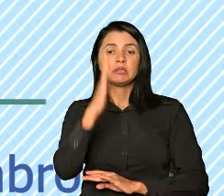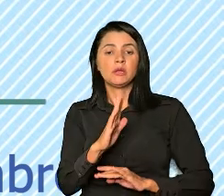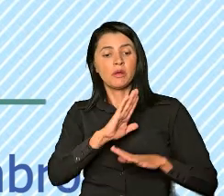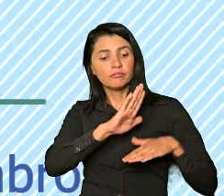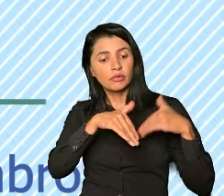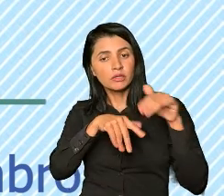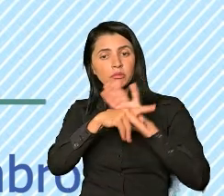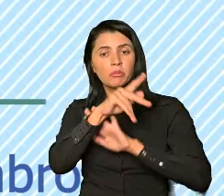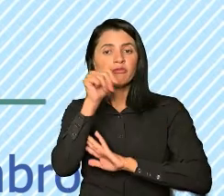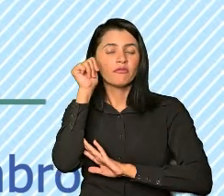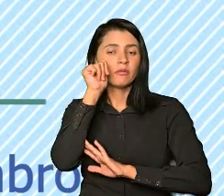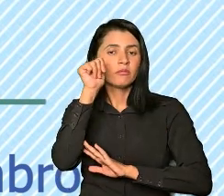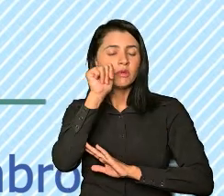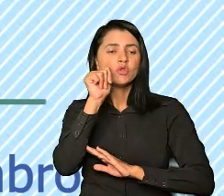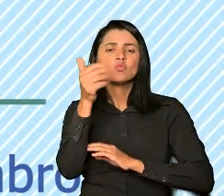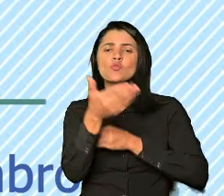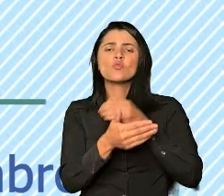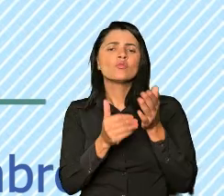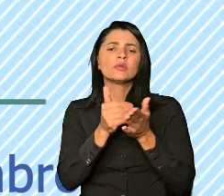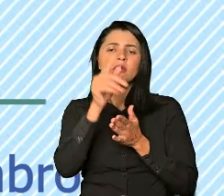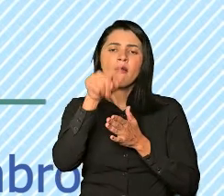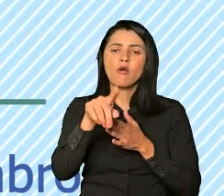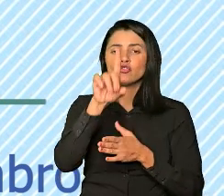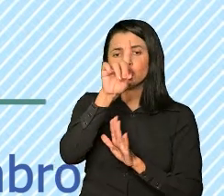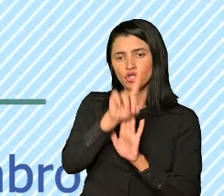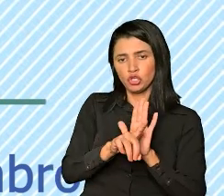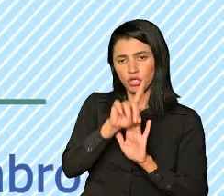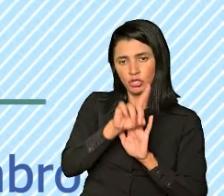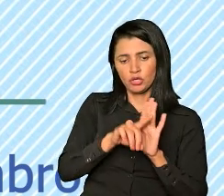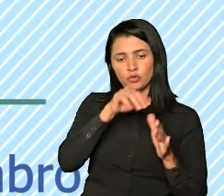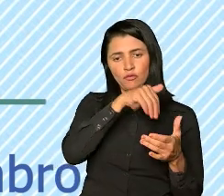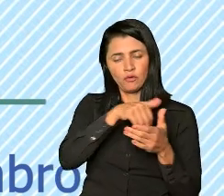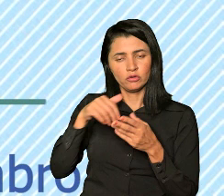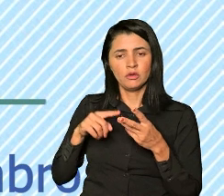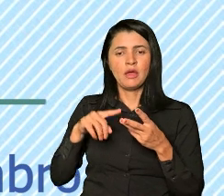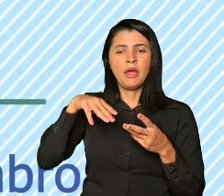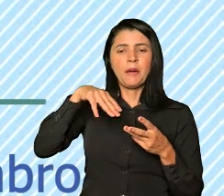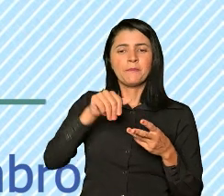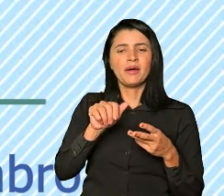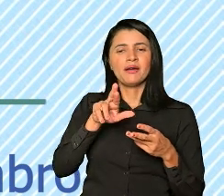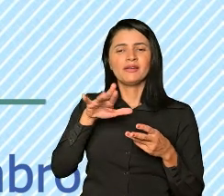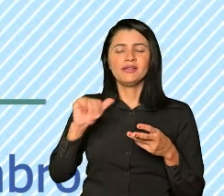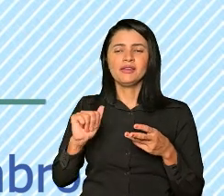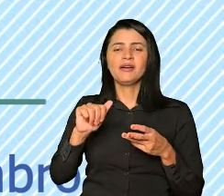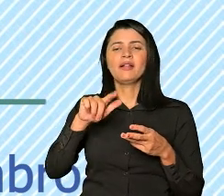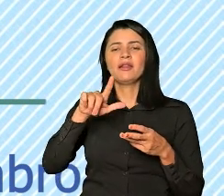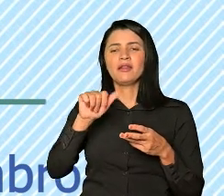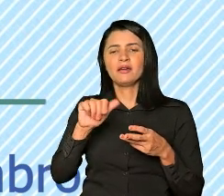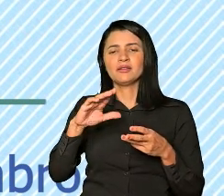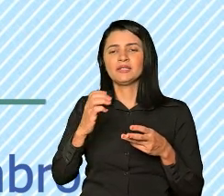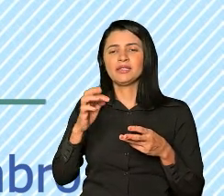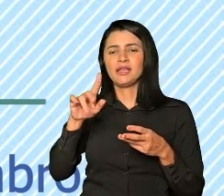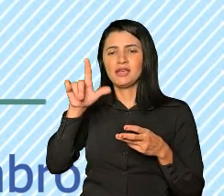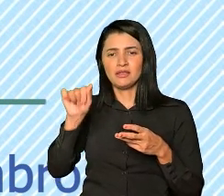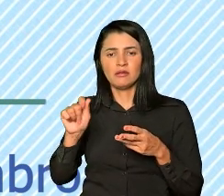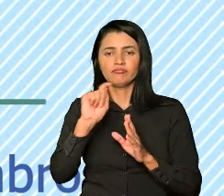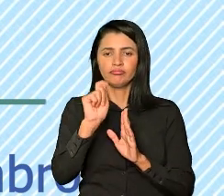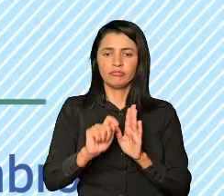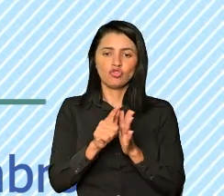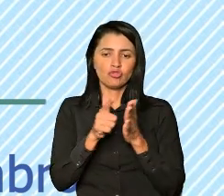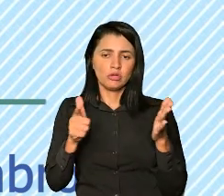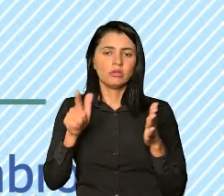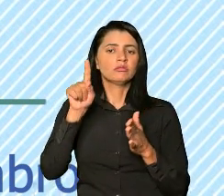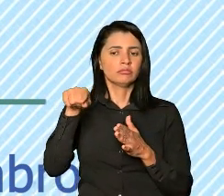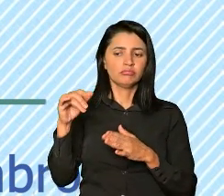Feminino, cuja plataforma inicial era o direito de voto. Maria Lacerda de Moura também é outra jornalista, escritora importante, que vai